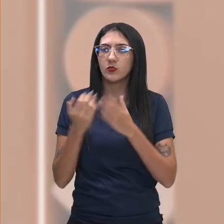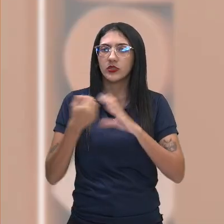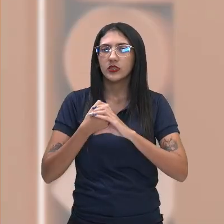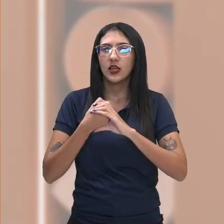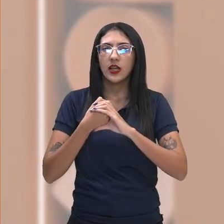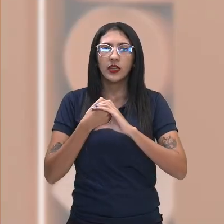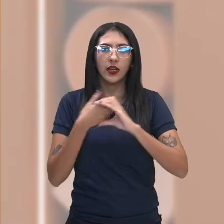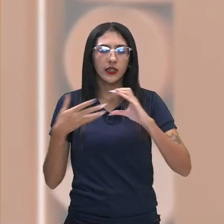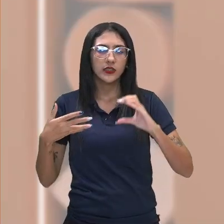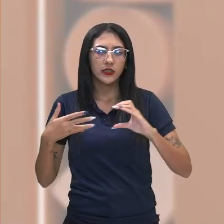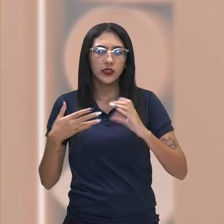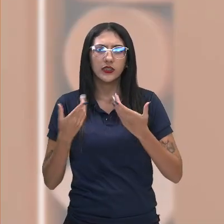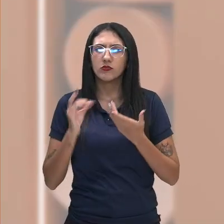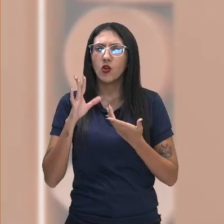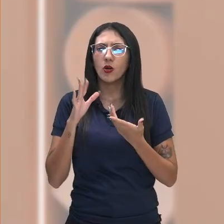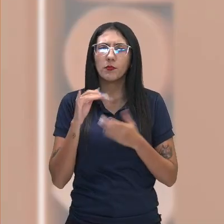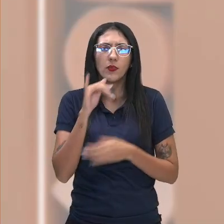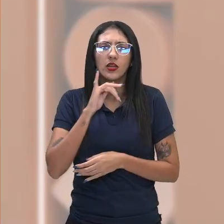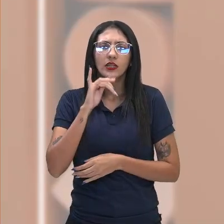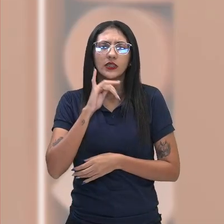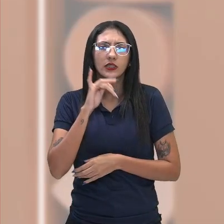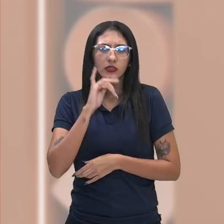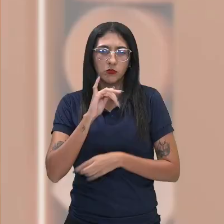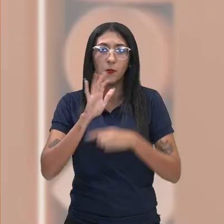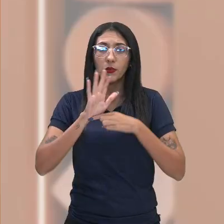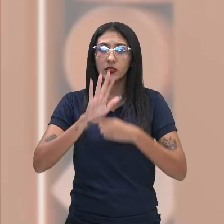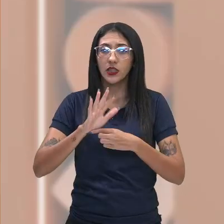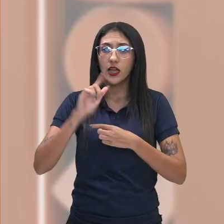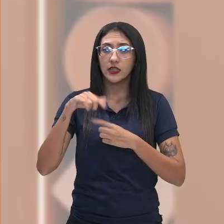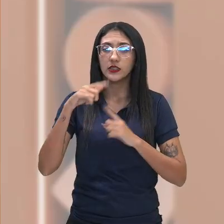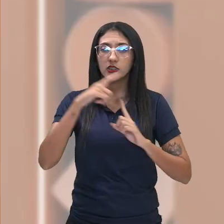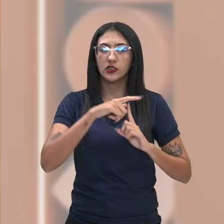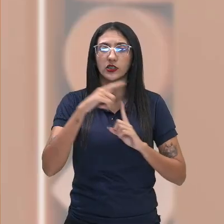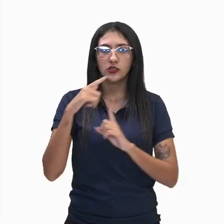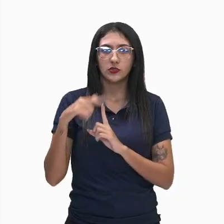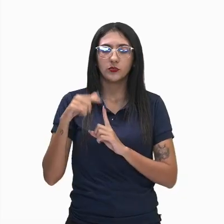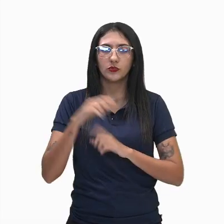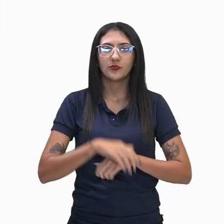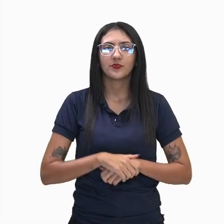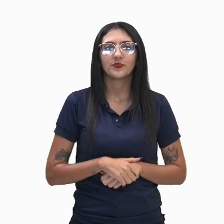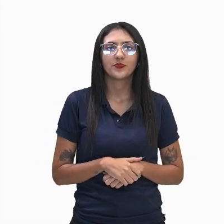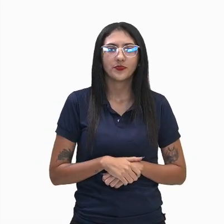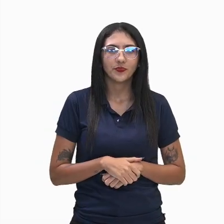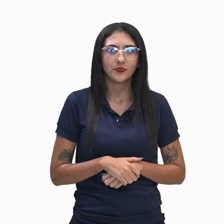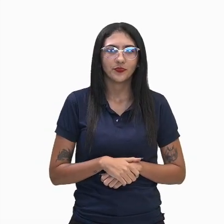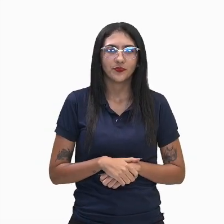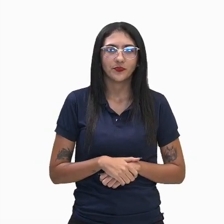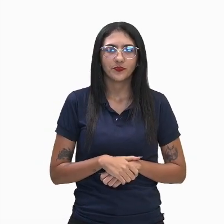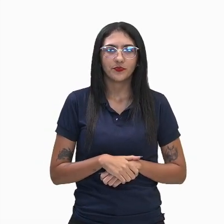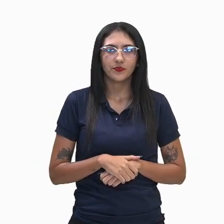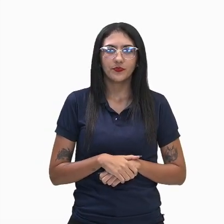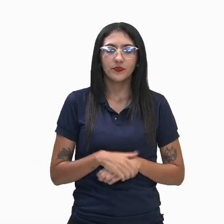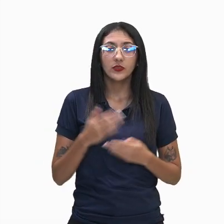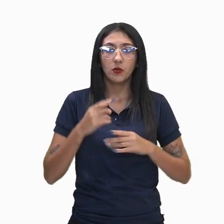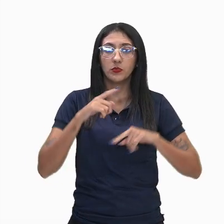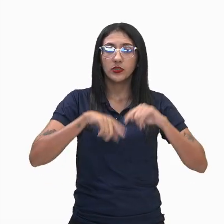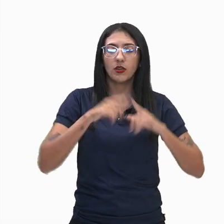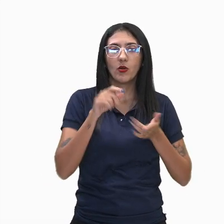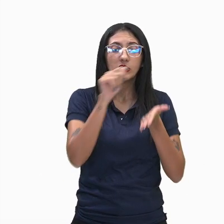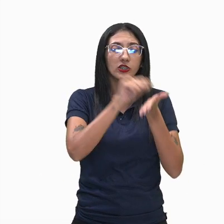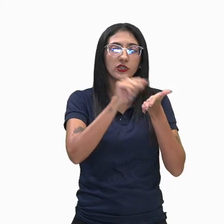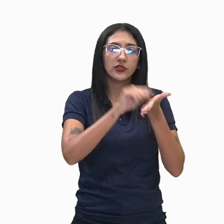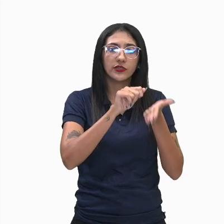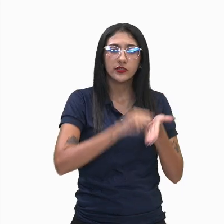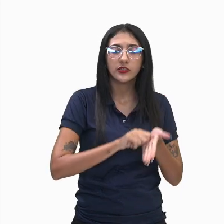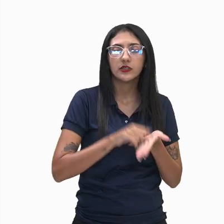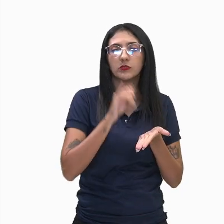para exemplificar as fontes históricas materiais. Fontes escritas, né,